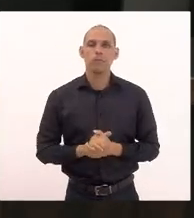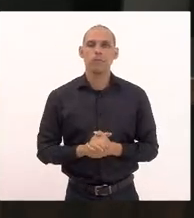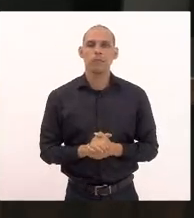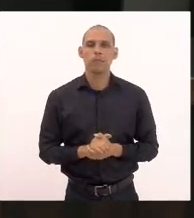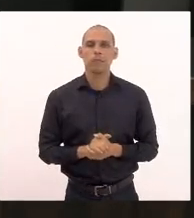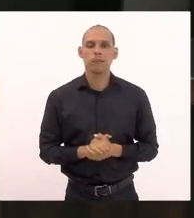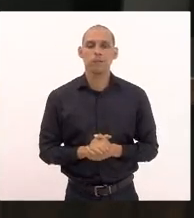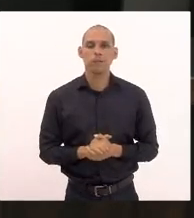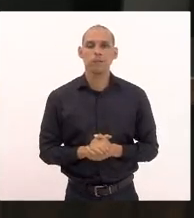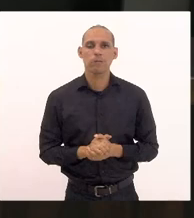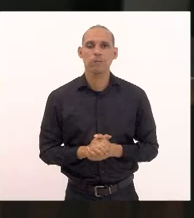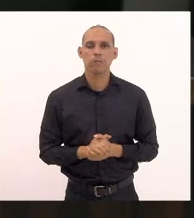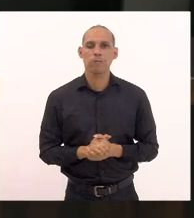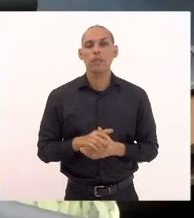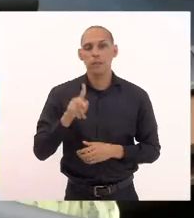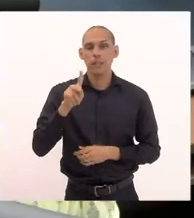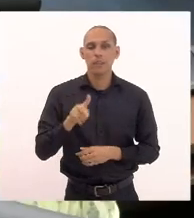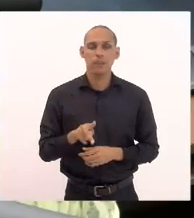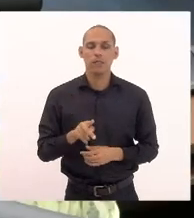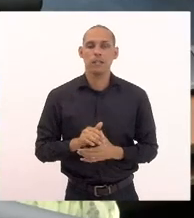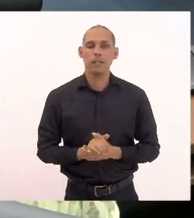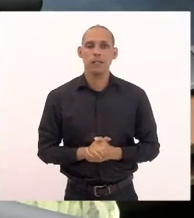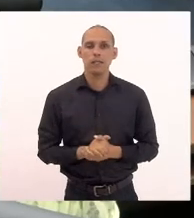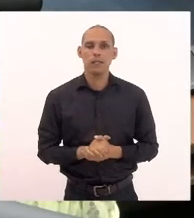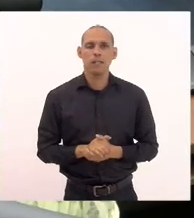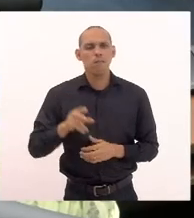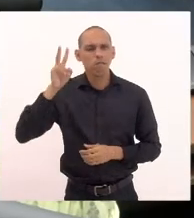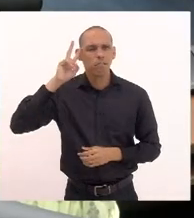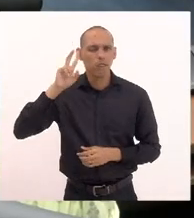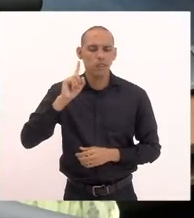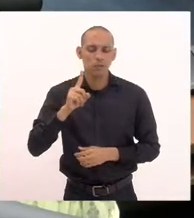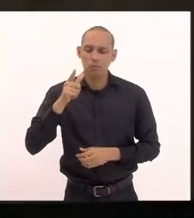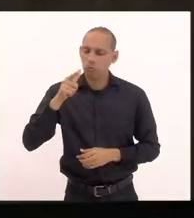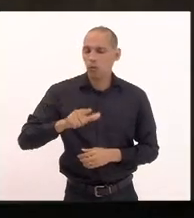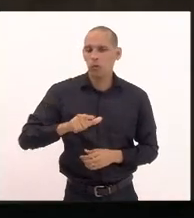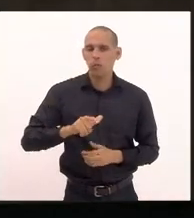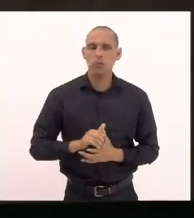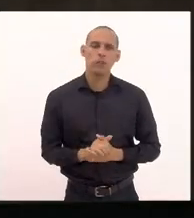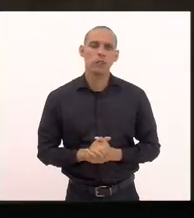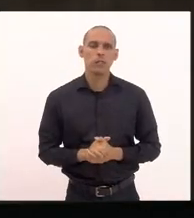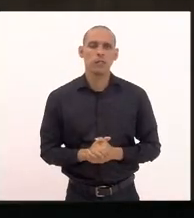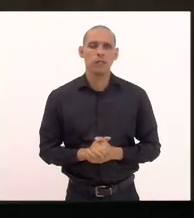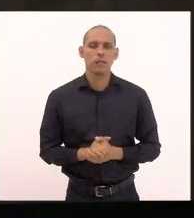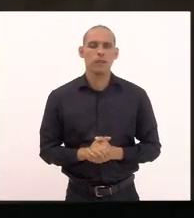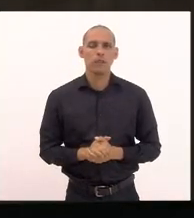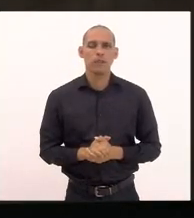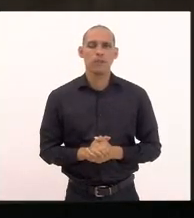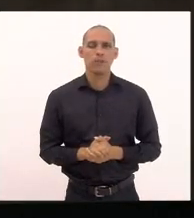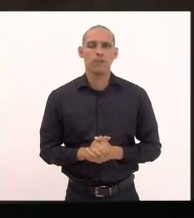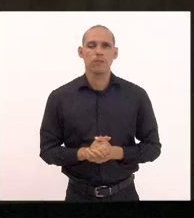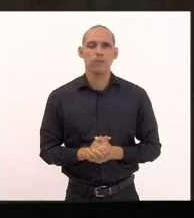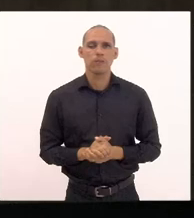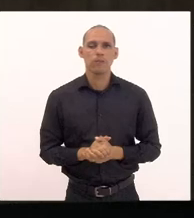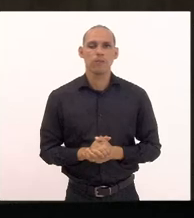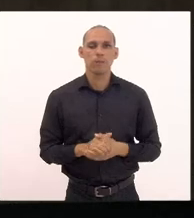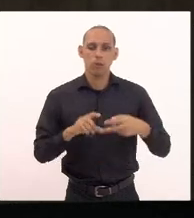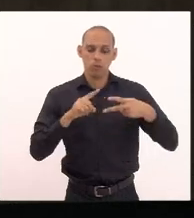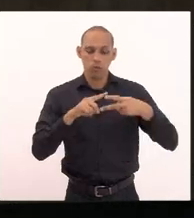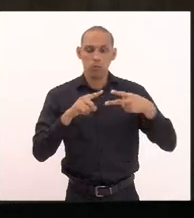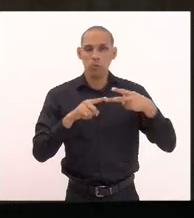Senhor presidente, lembrando, mais uma vez, que as duas